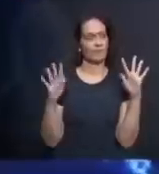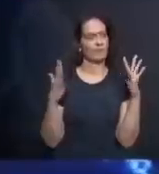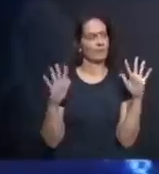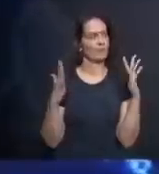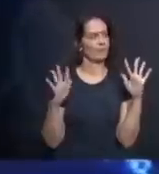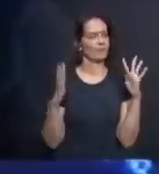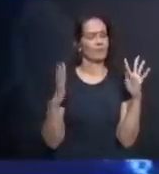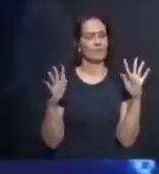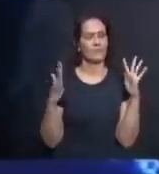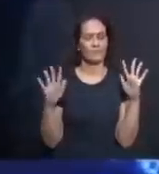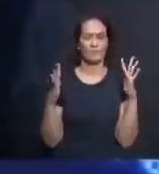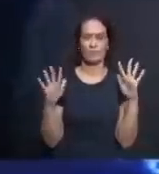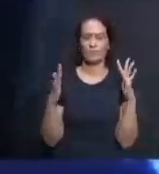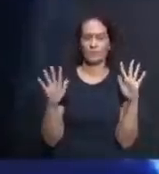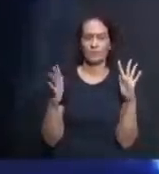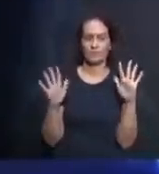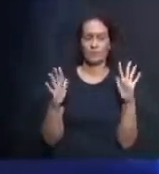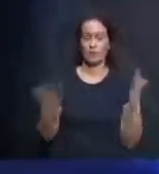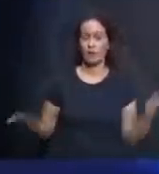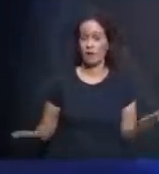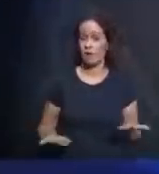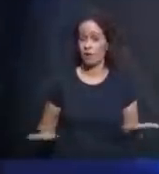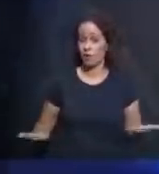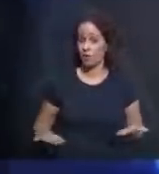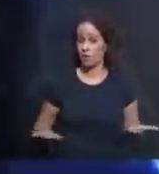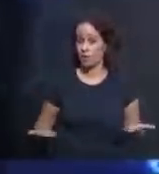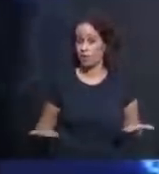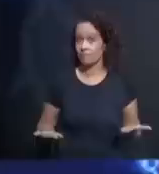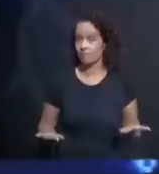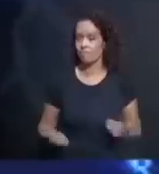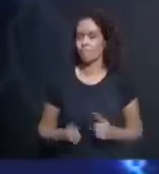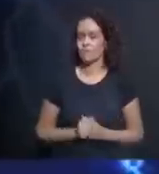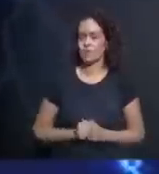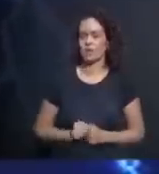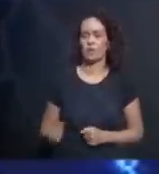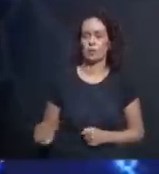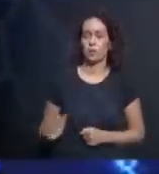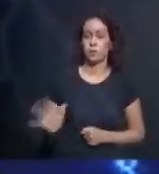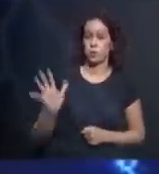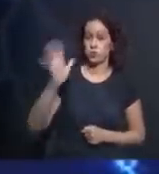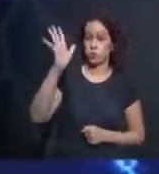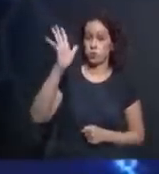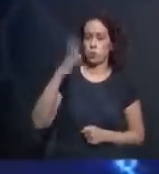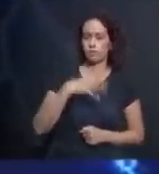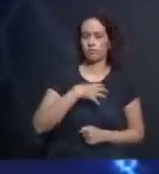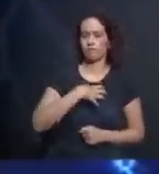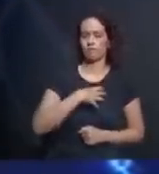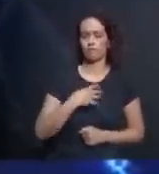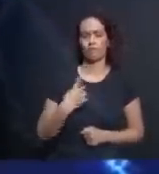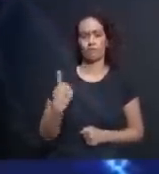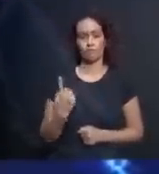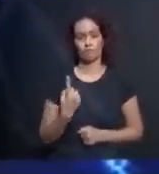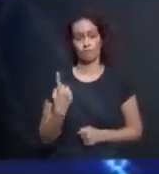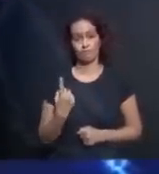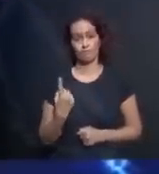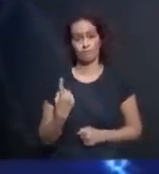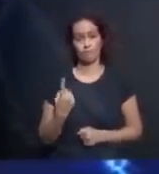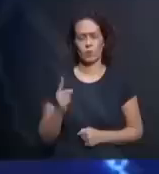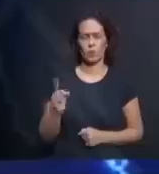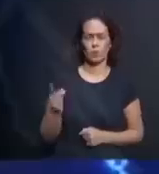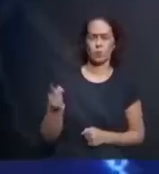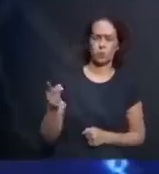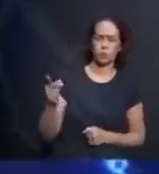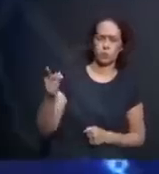Agora, tem um preço. Tem um preço. Tem a solidão, tem a distância.